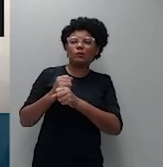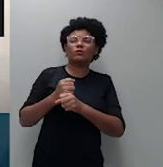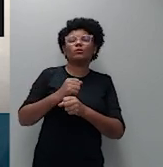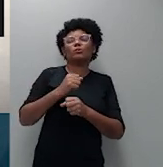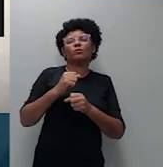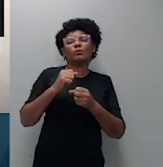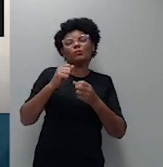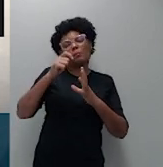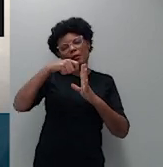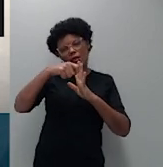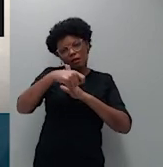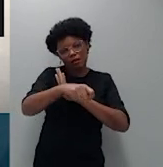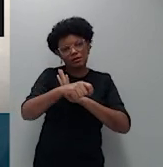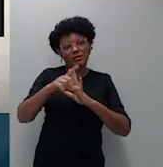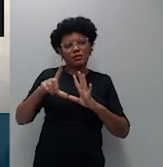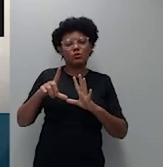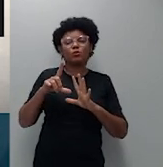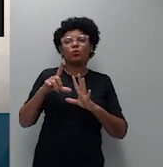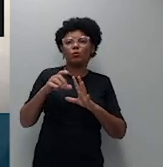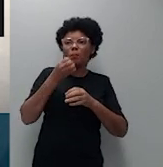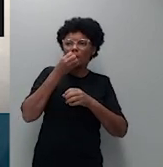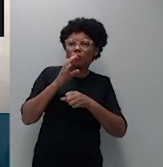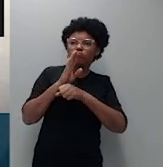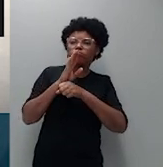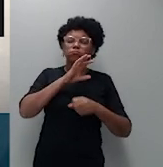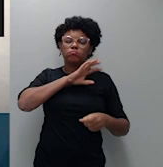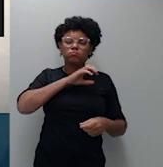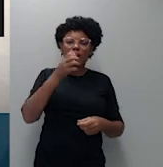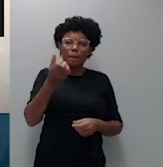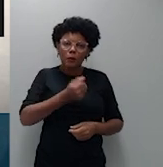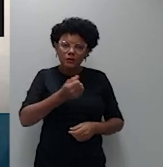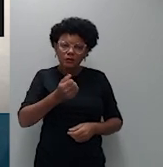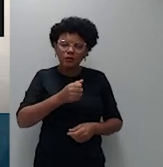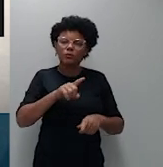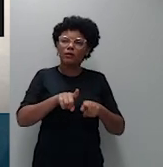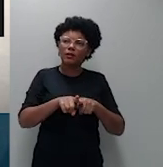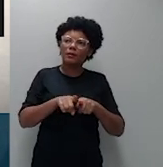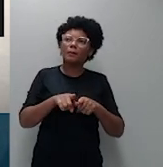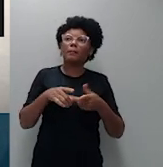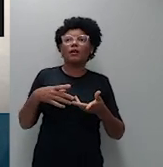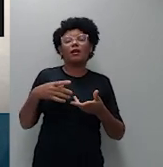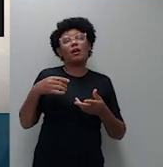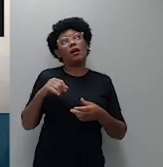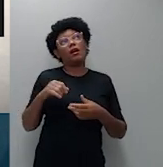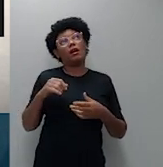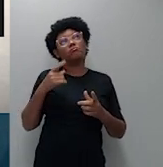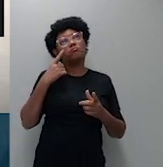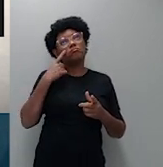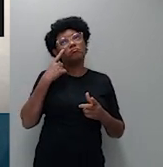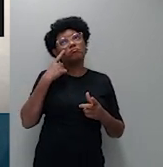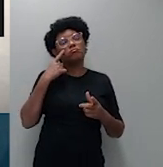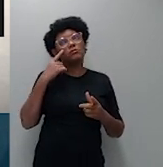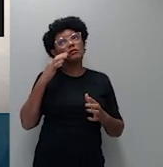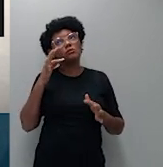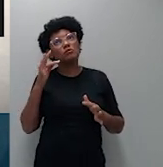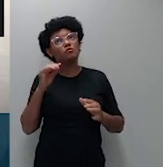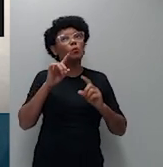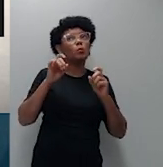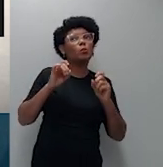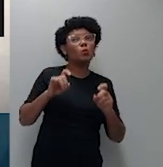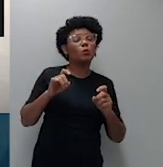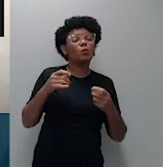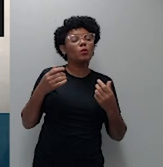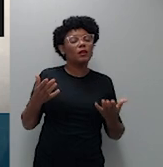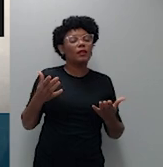de complementação de aposentadoria condicionada a previsão regulamentar expressa ou implícita EA recomposição